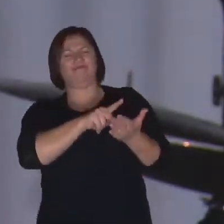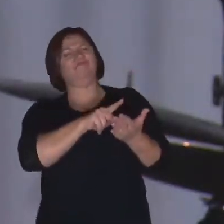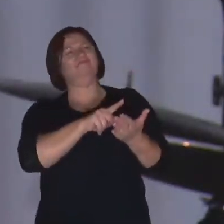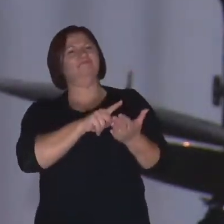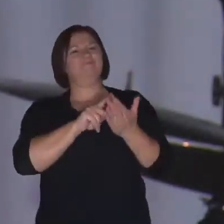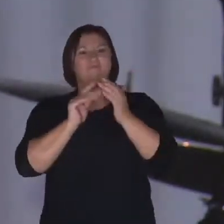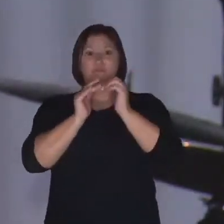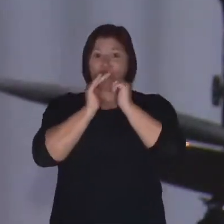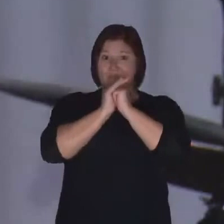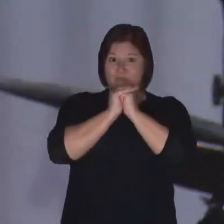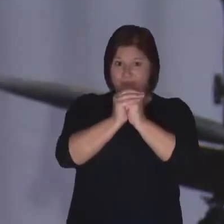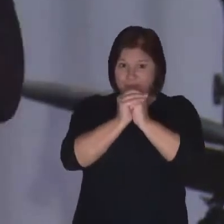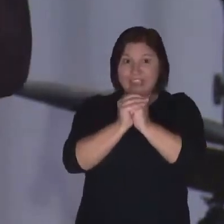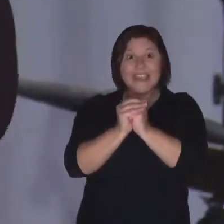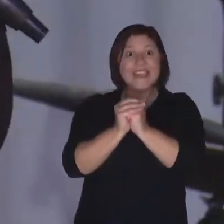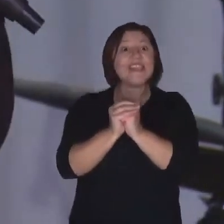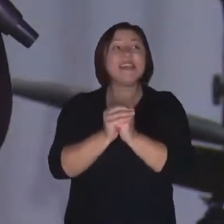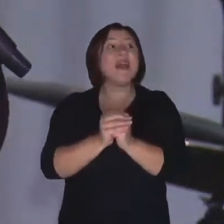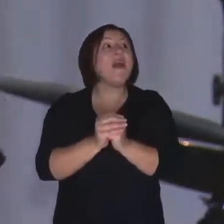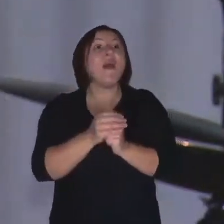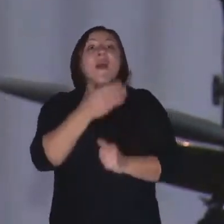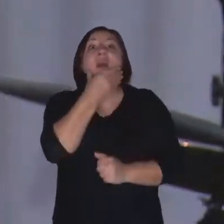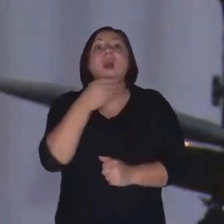ouvir um amém dos solteiros aqui. Um, dois, três e...